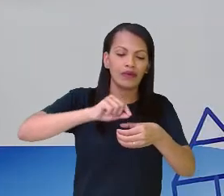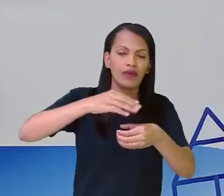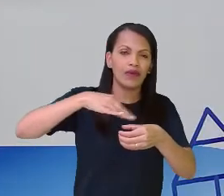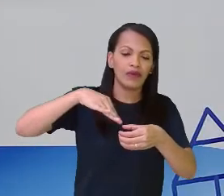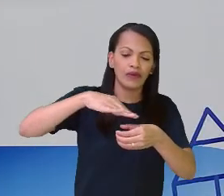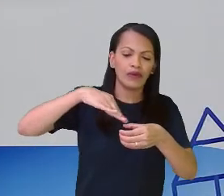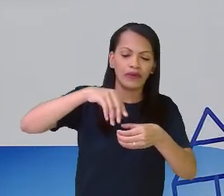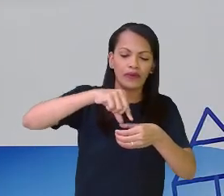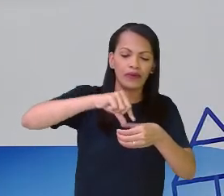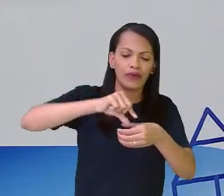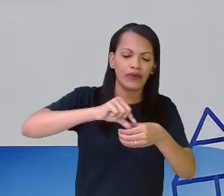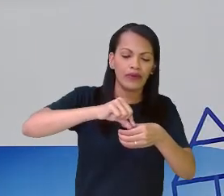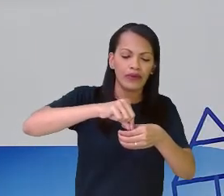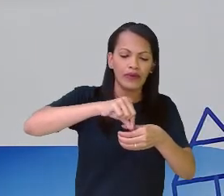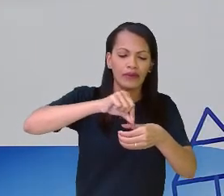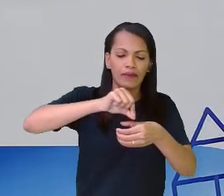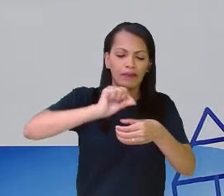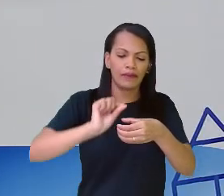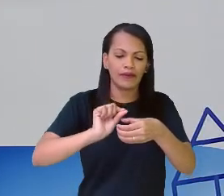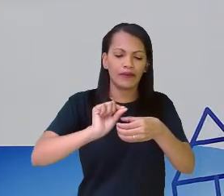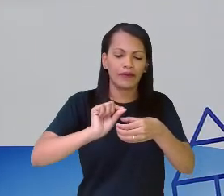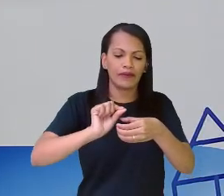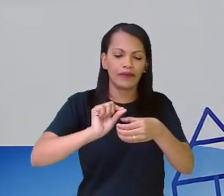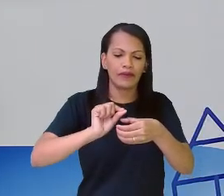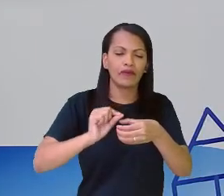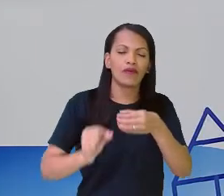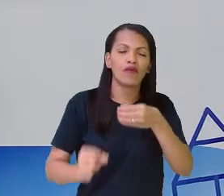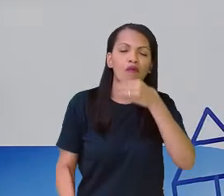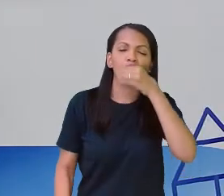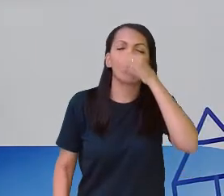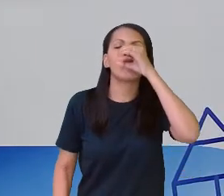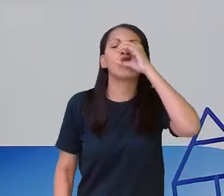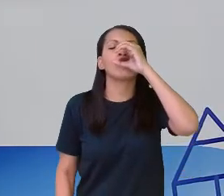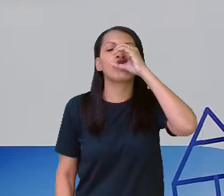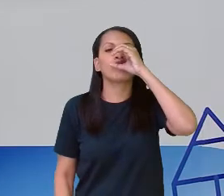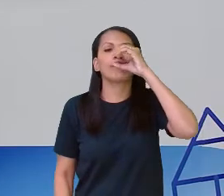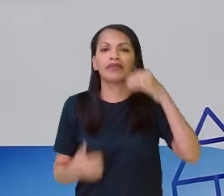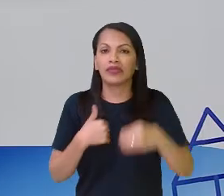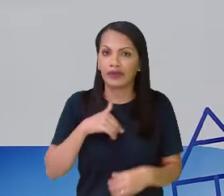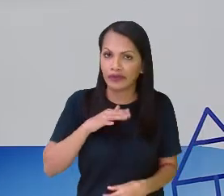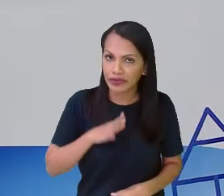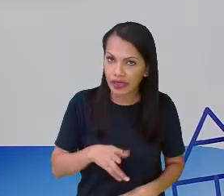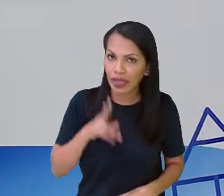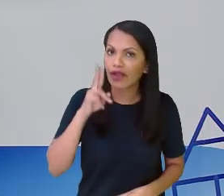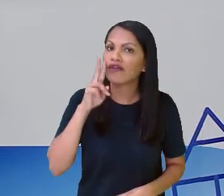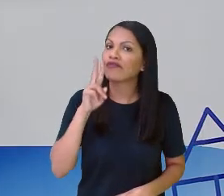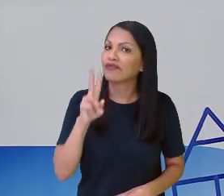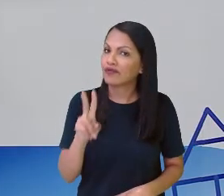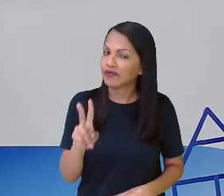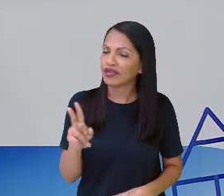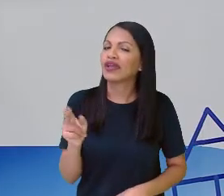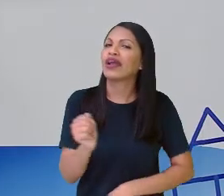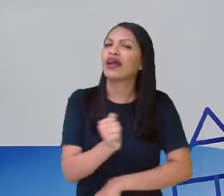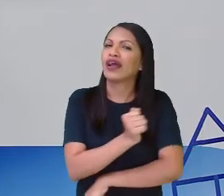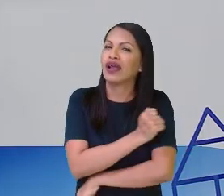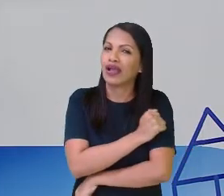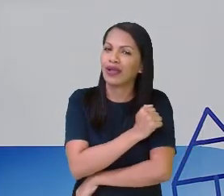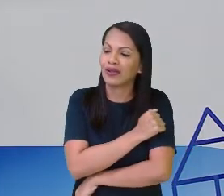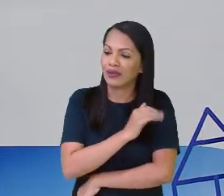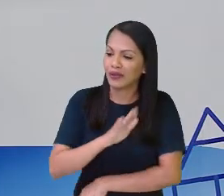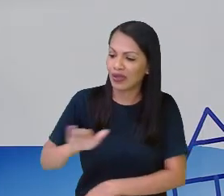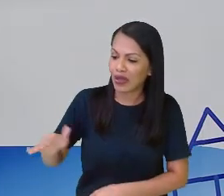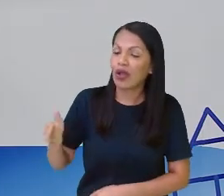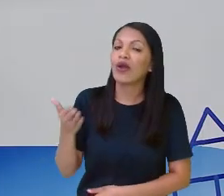trocadinho, você compra uma latinha e leva para a escola, né? Eu já vi muito, além da criança